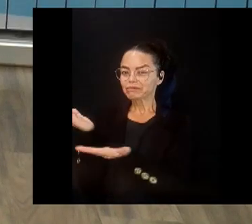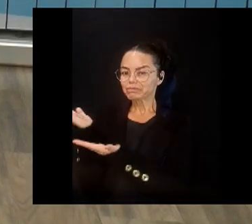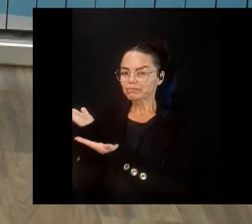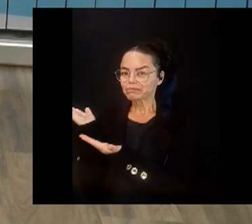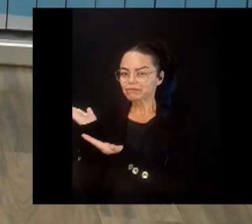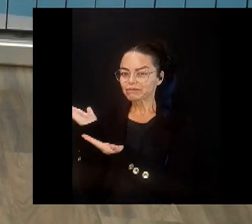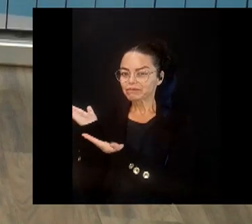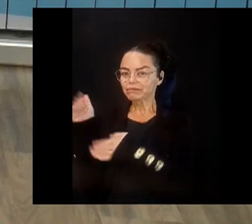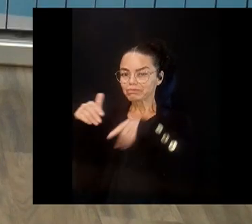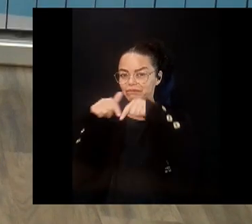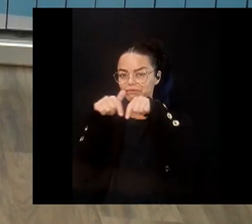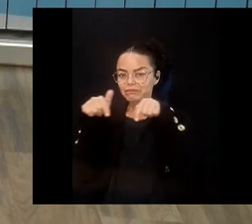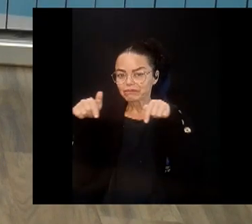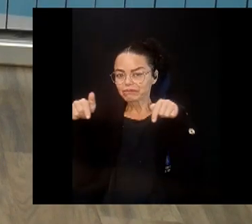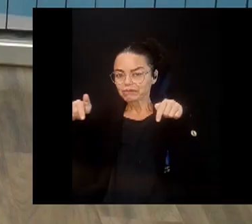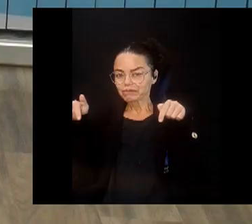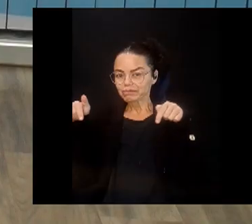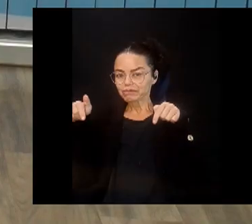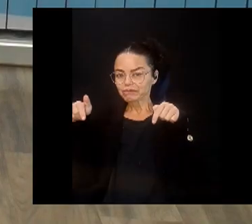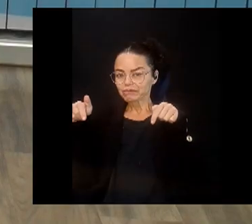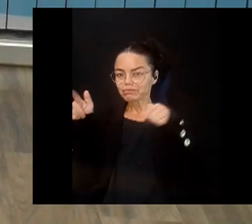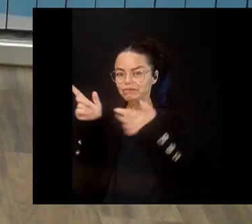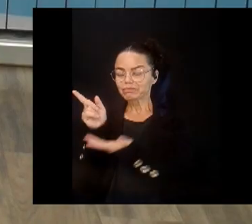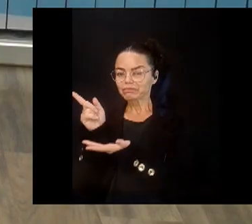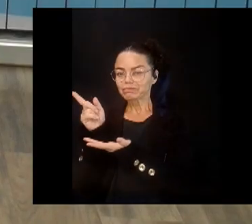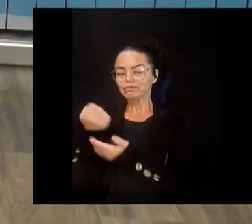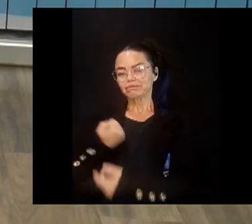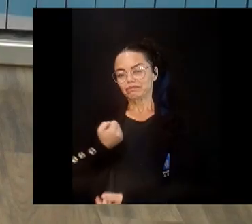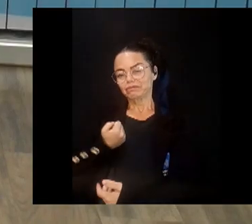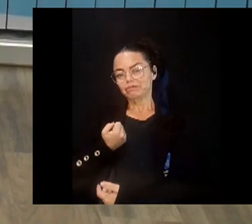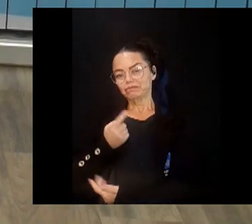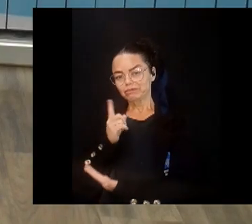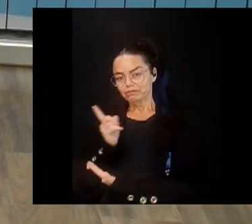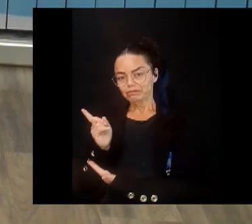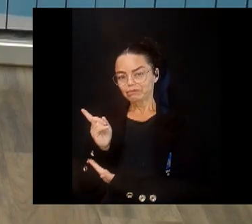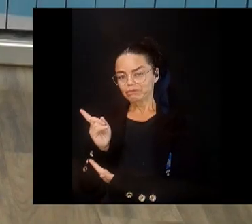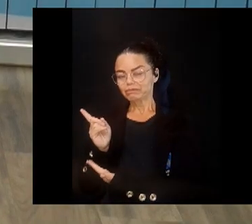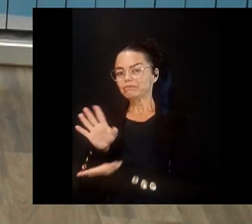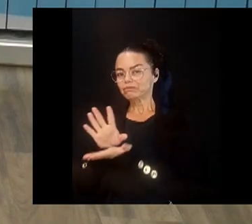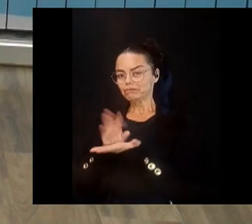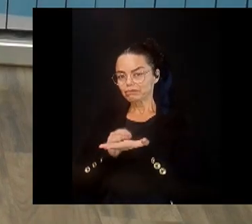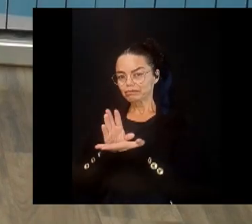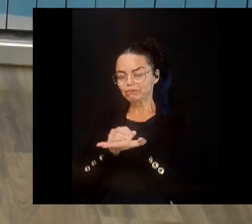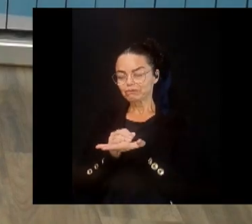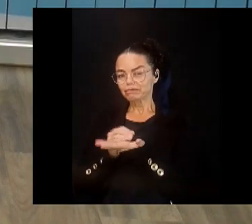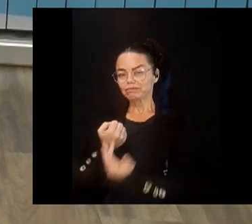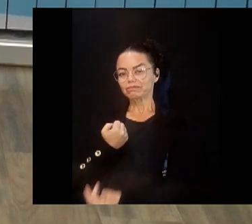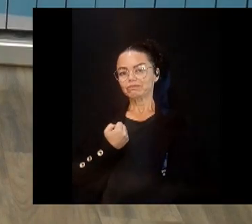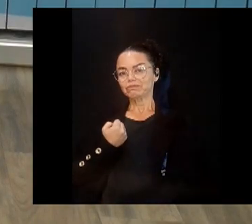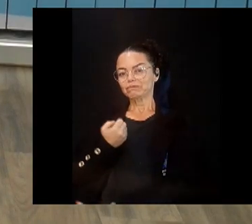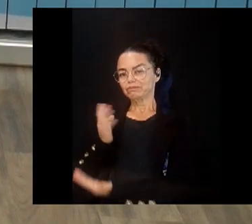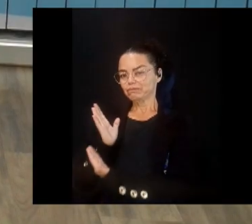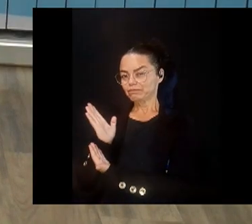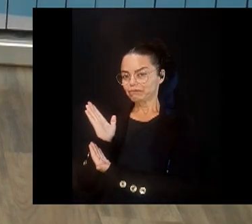já sabe, né? Pode ir direto, o número aparece aqui embaixo da sua tela. É o